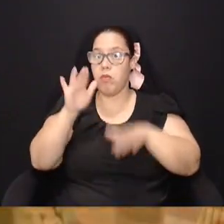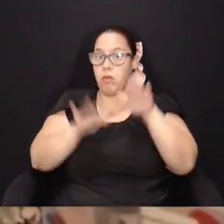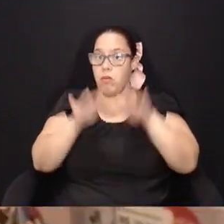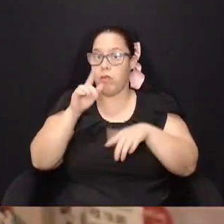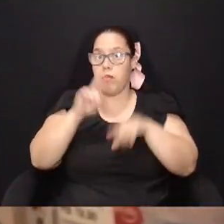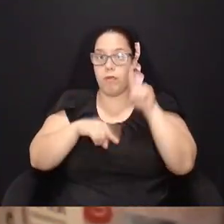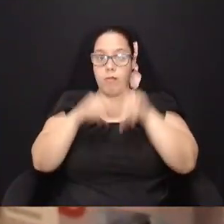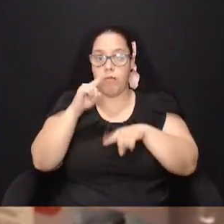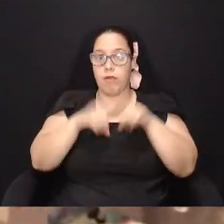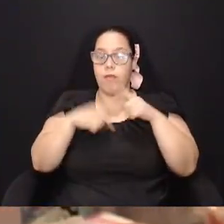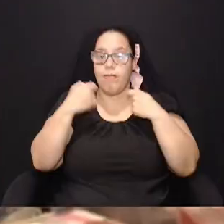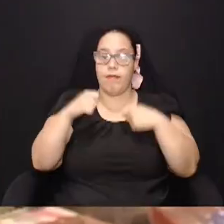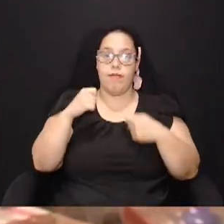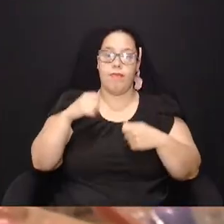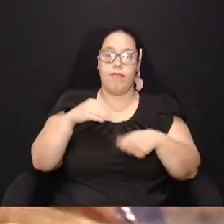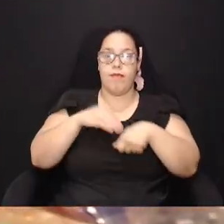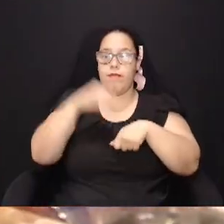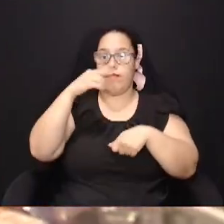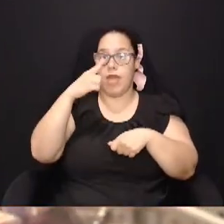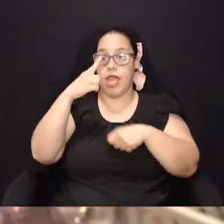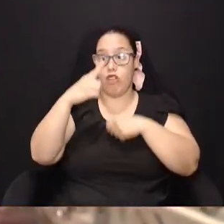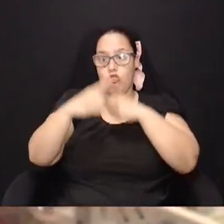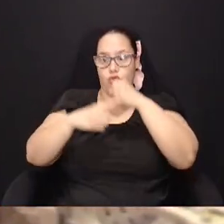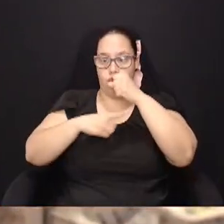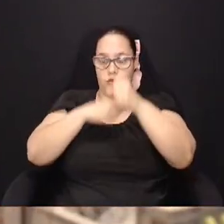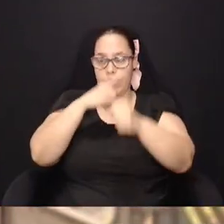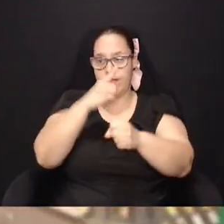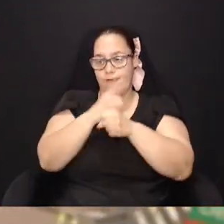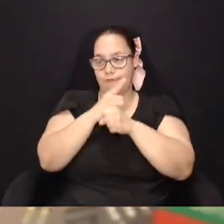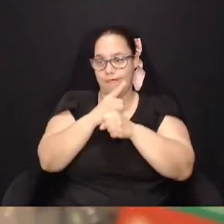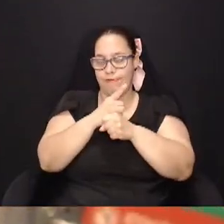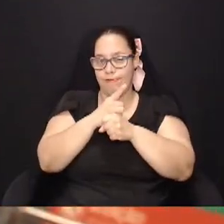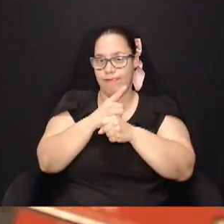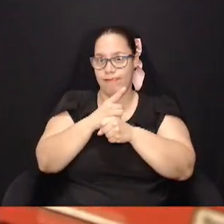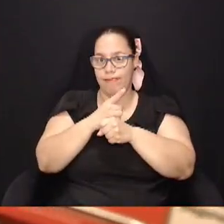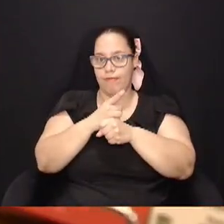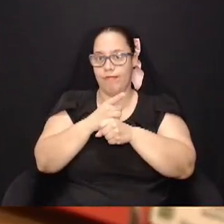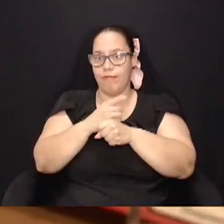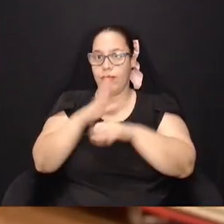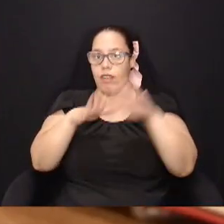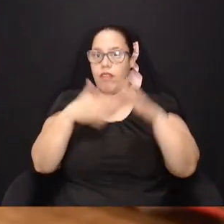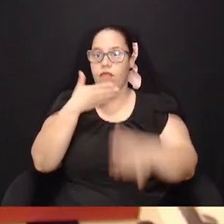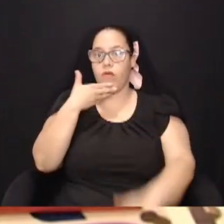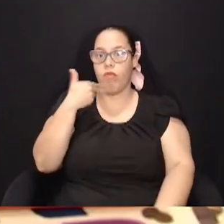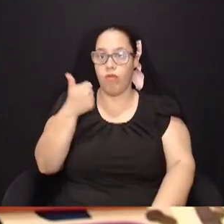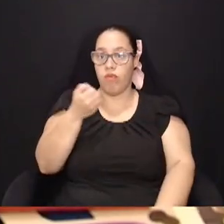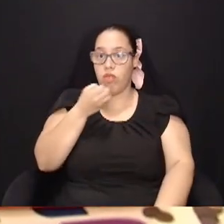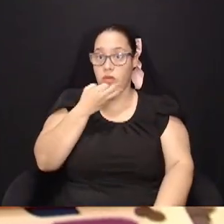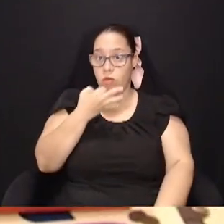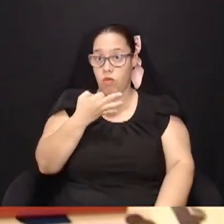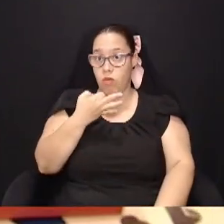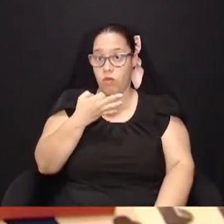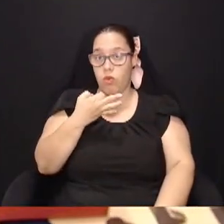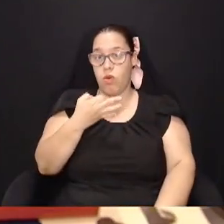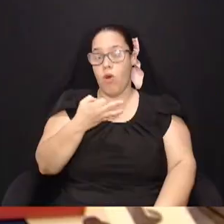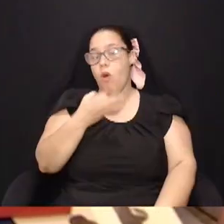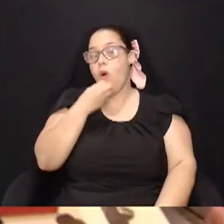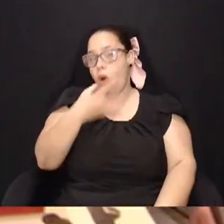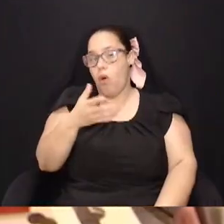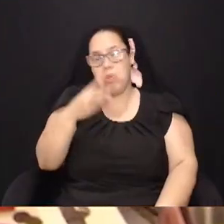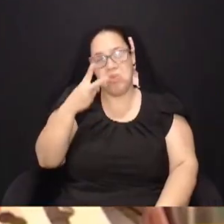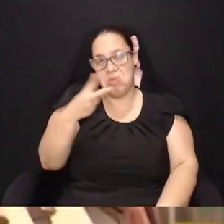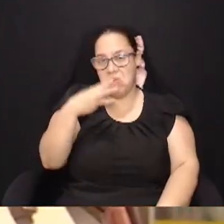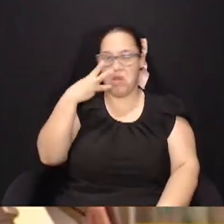durar mais de um ano. E às vezes é melhor você comprar um produto bom que dure 2 ou 3 anos, desde que a criança